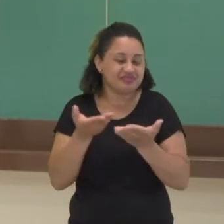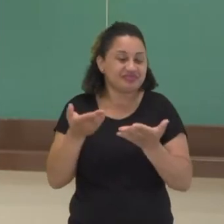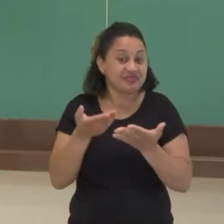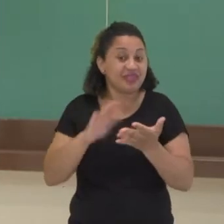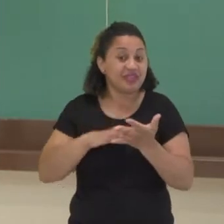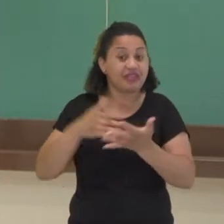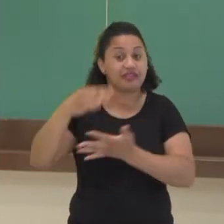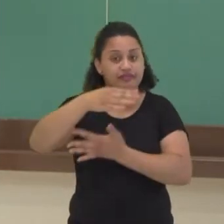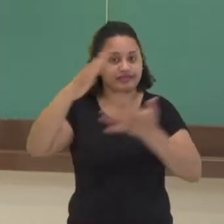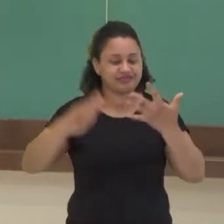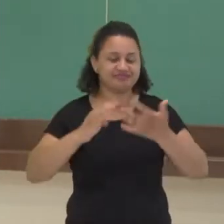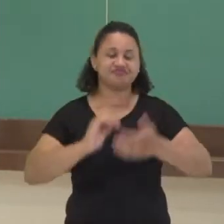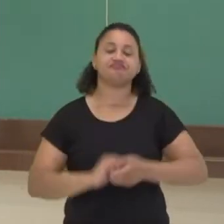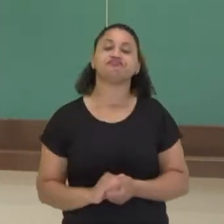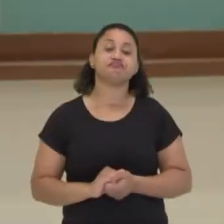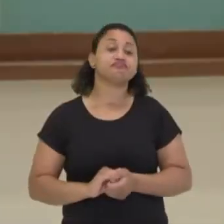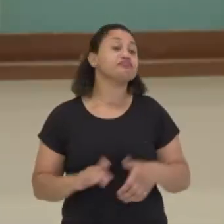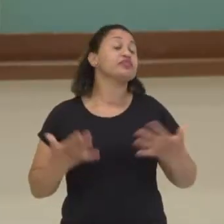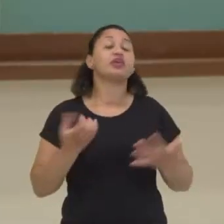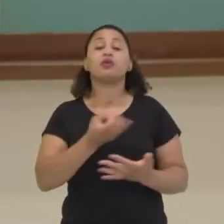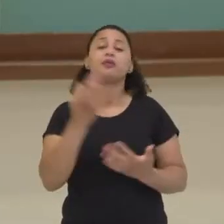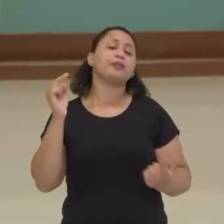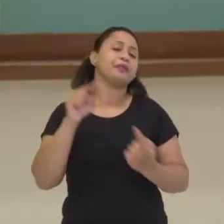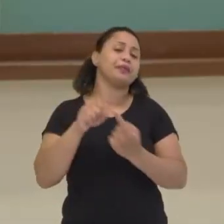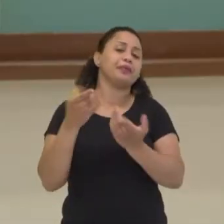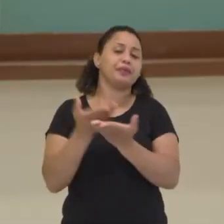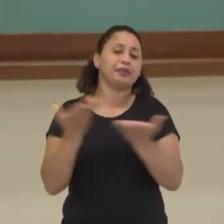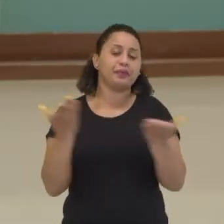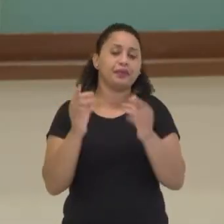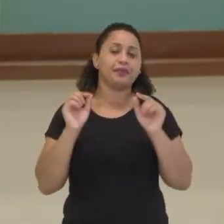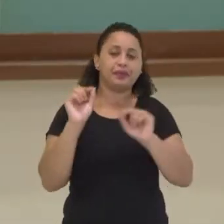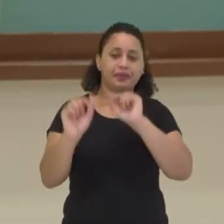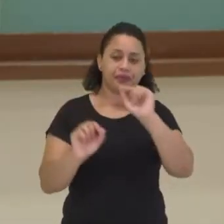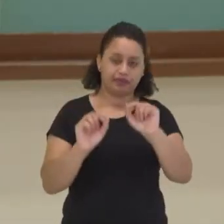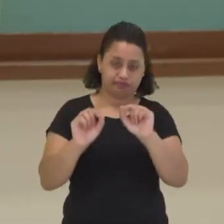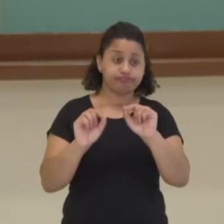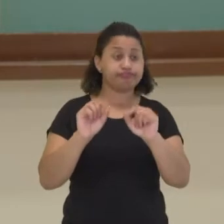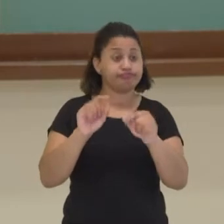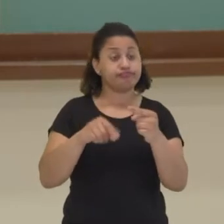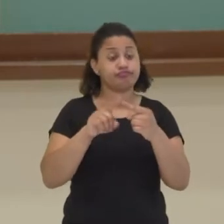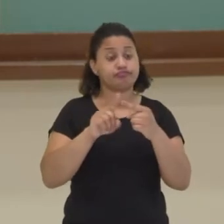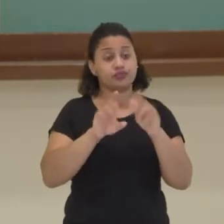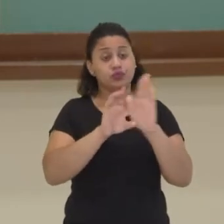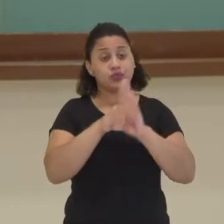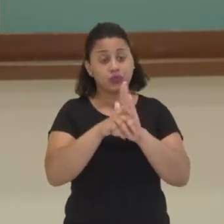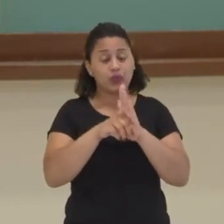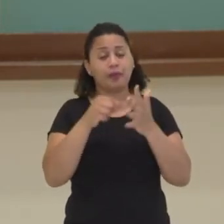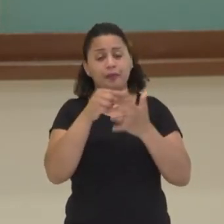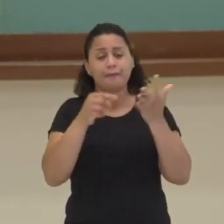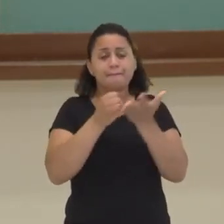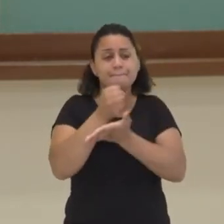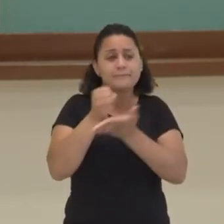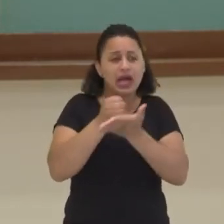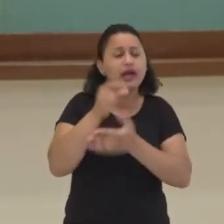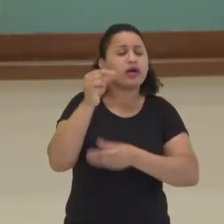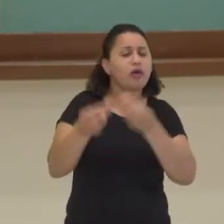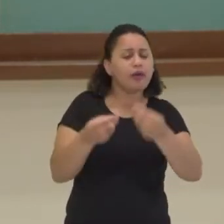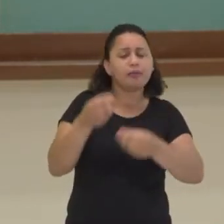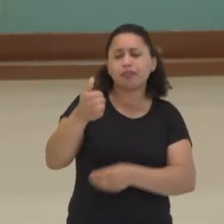Então vamos lá. Quais são os objetivos da aula de hoje? Então, conceituar o princípio fundamental da